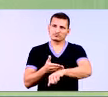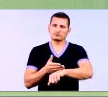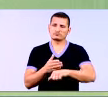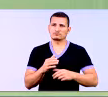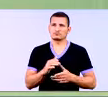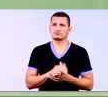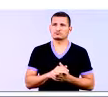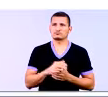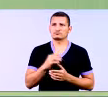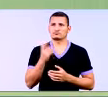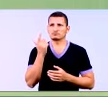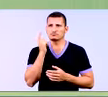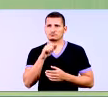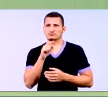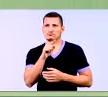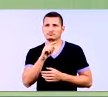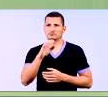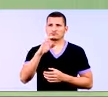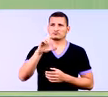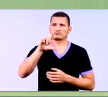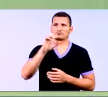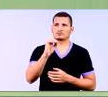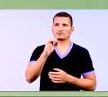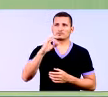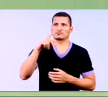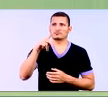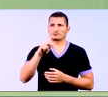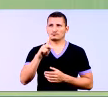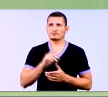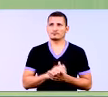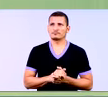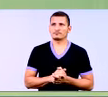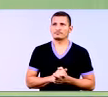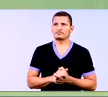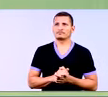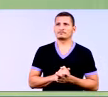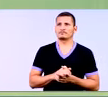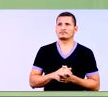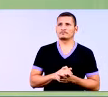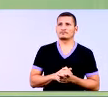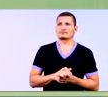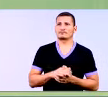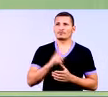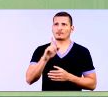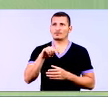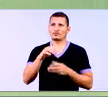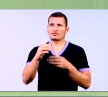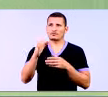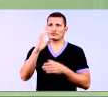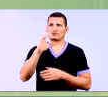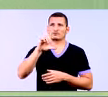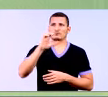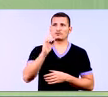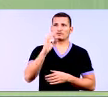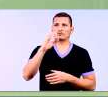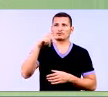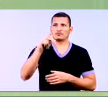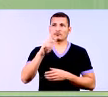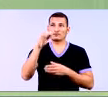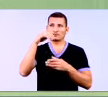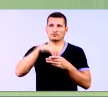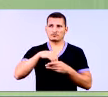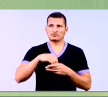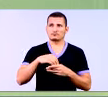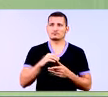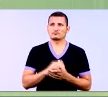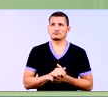costuma chamar esse cara de clock. Olha aqui, é o clock interno, tá? Aquilo que a gente